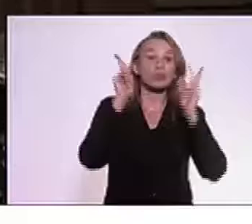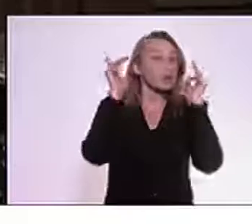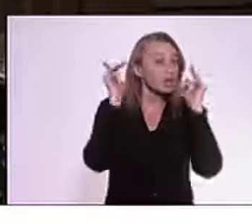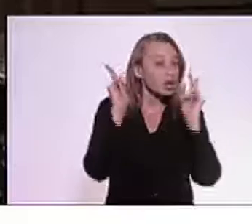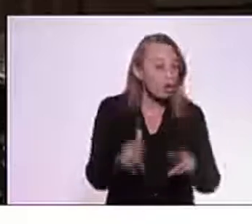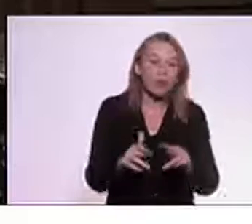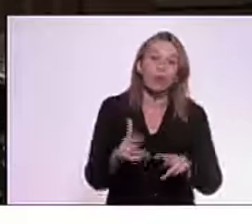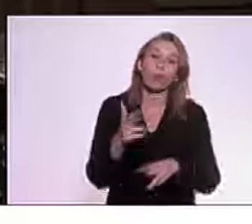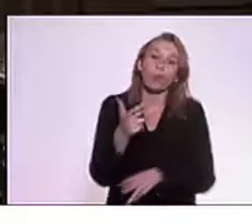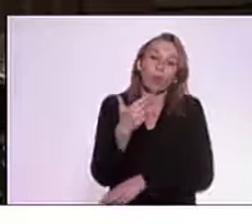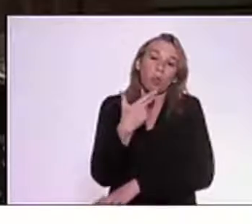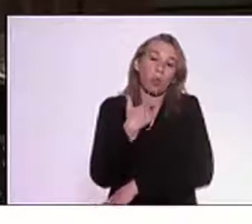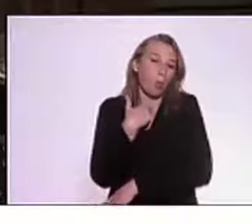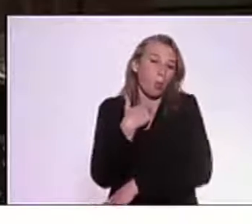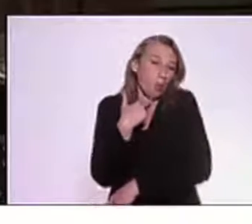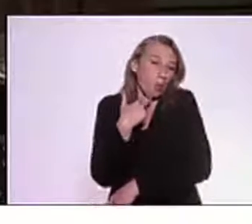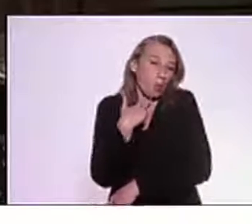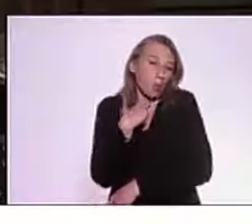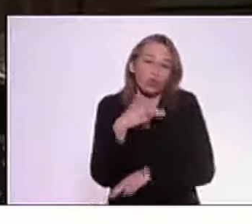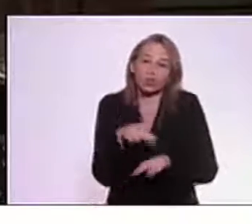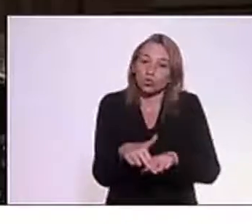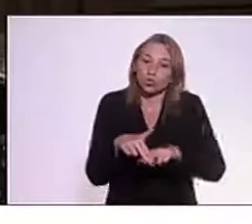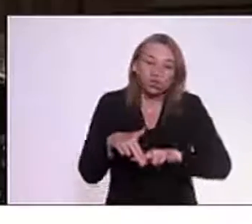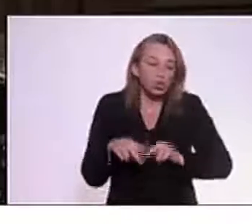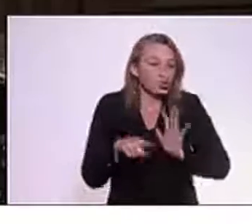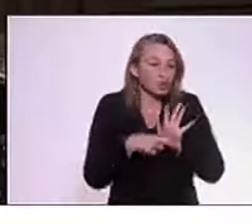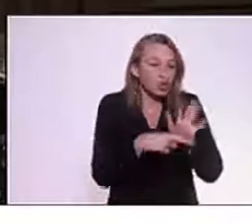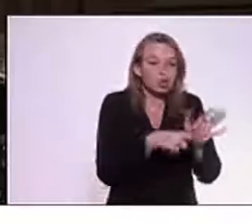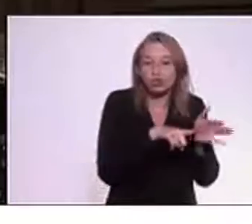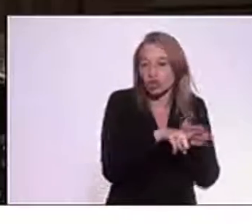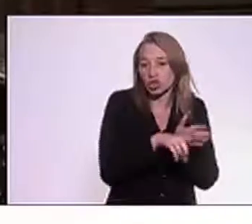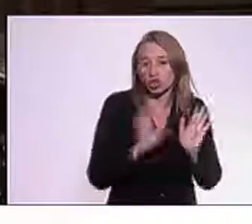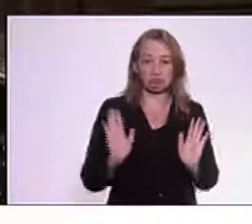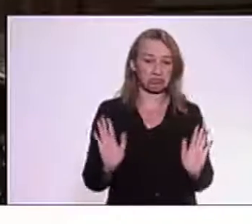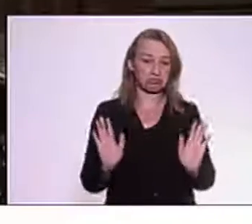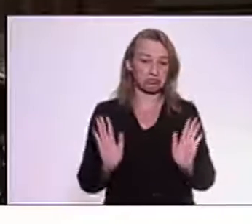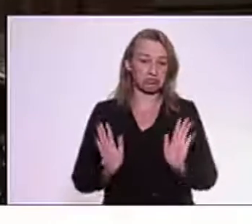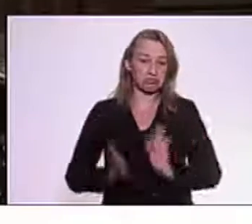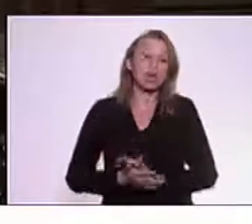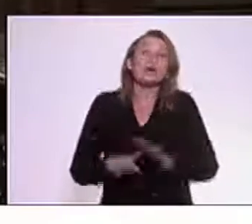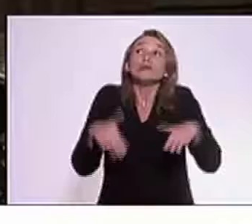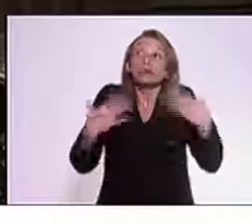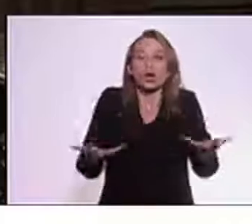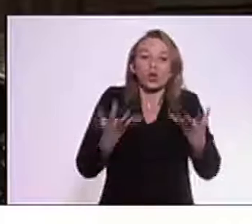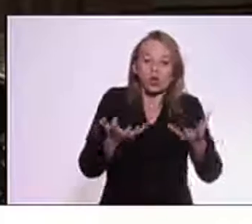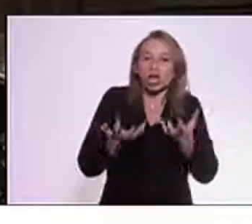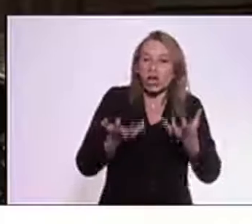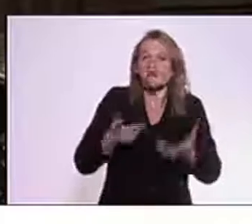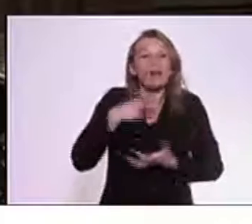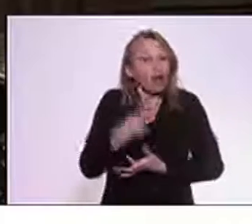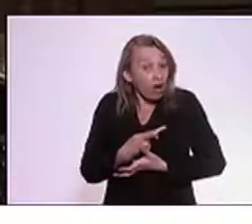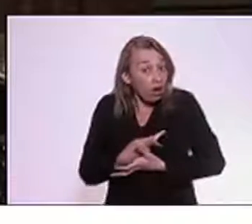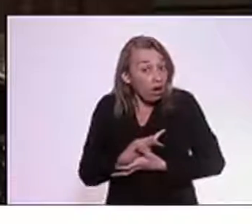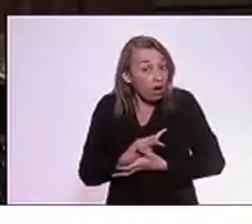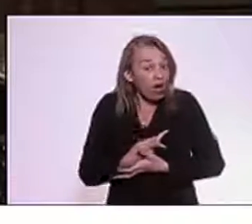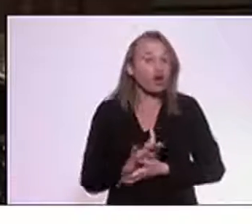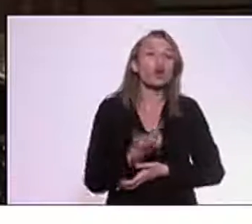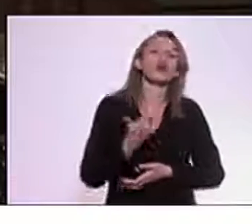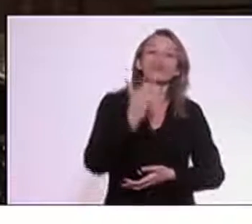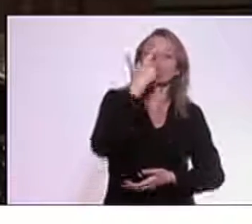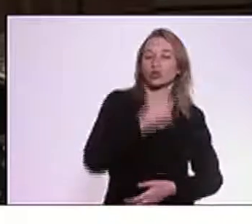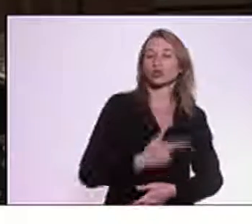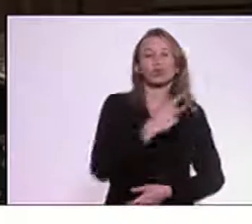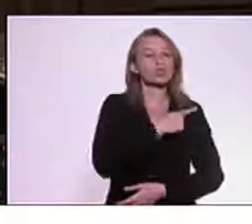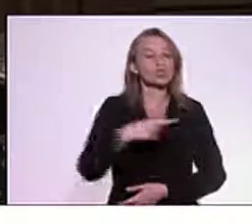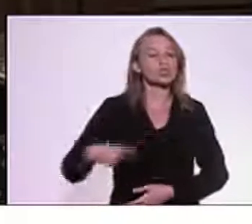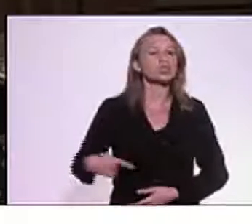não pode, em razão do regime de recuperação fiscal. Então, quero dizer que, como presidente